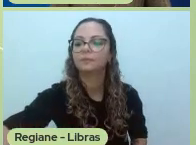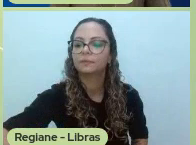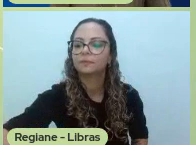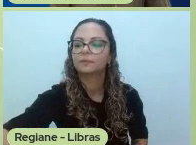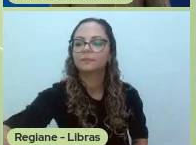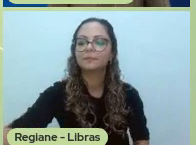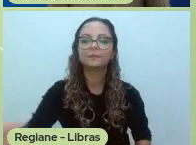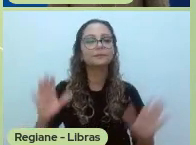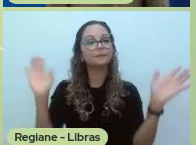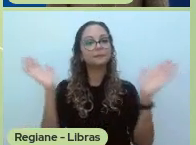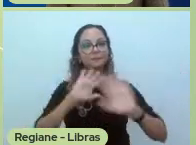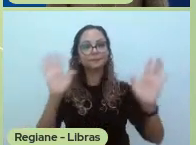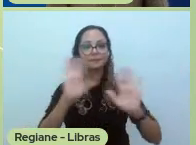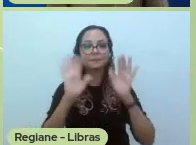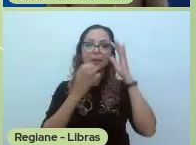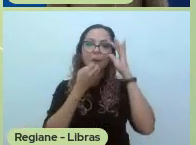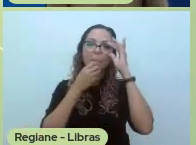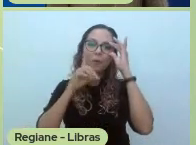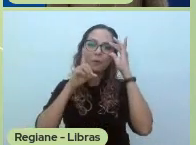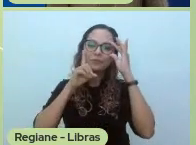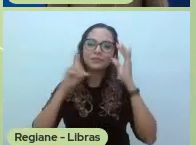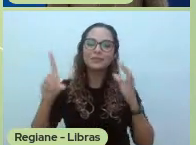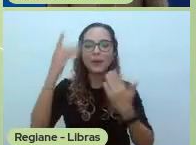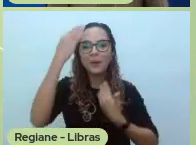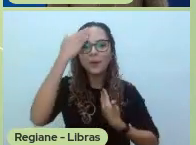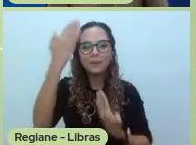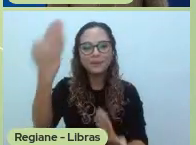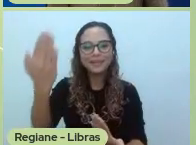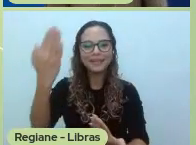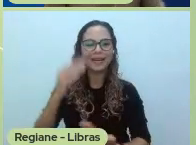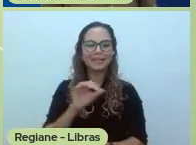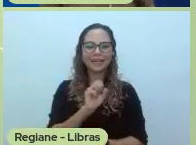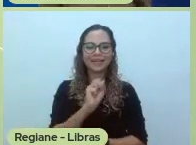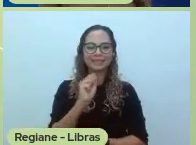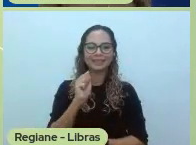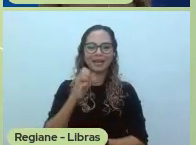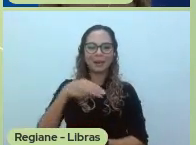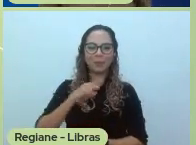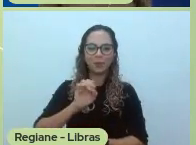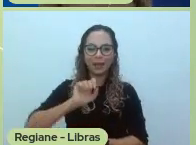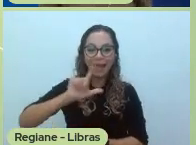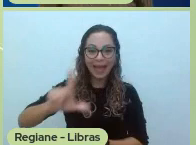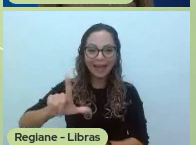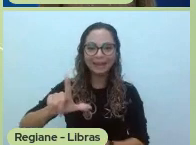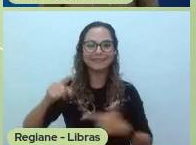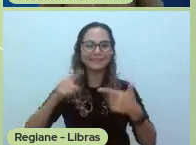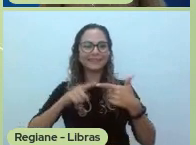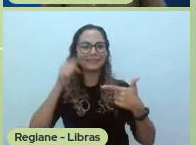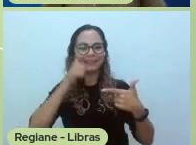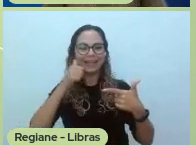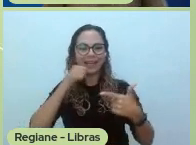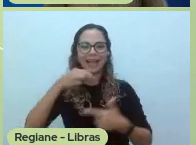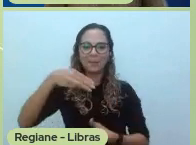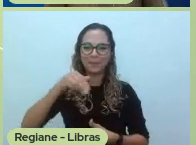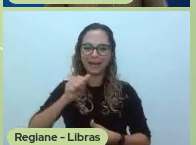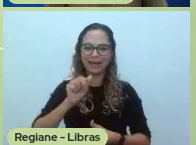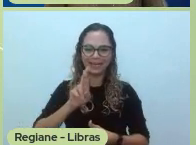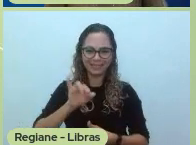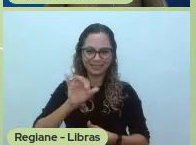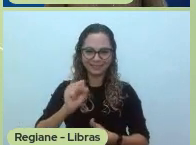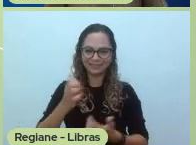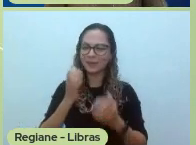Oi, bom dia. Obrigado, Samuel. Marise, ótimo ouvir você. Bom, vou começar também fazendo uma